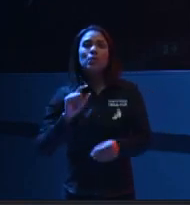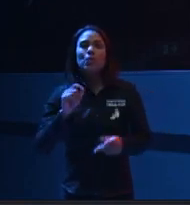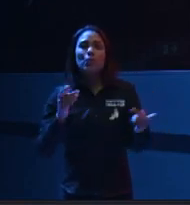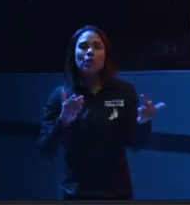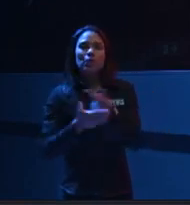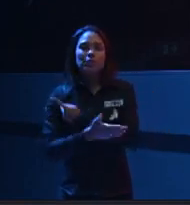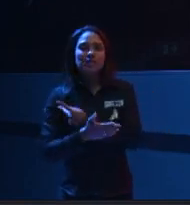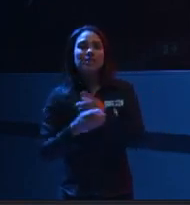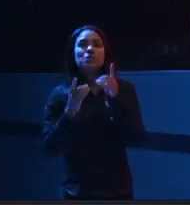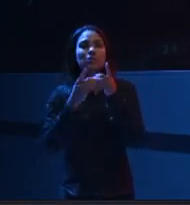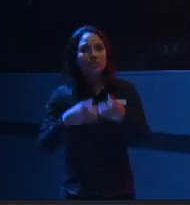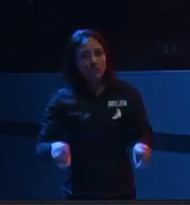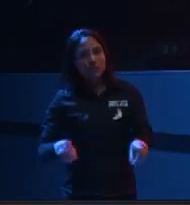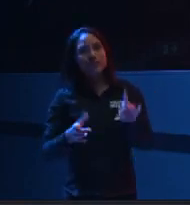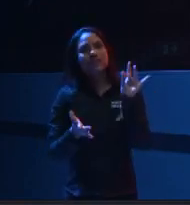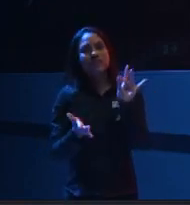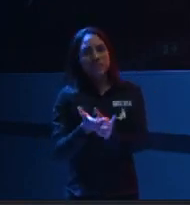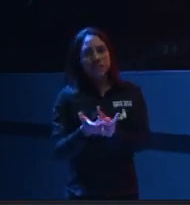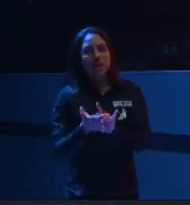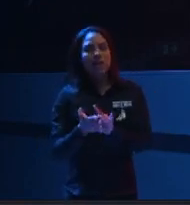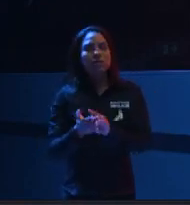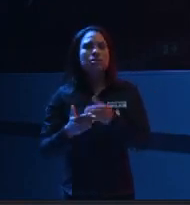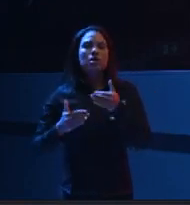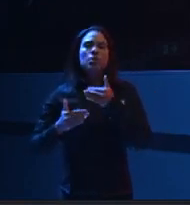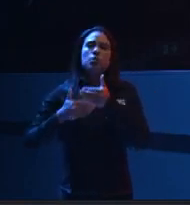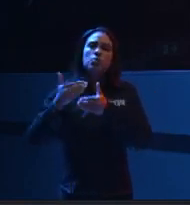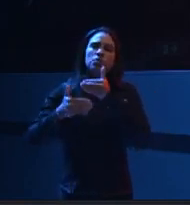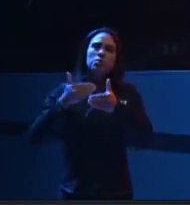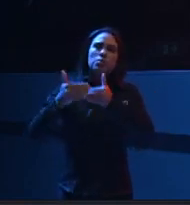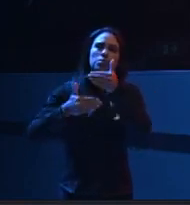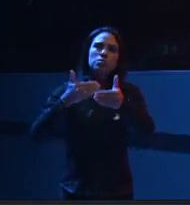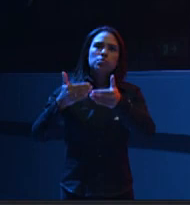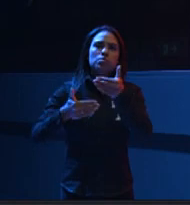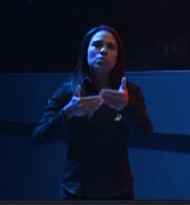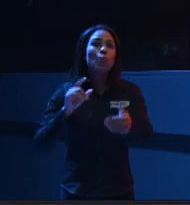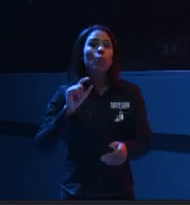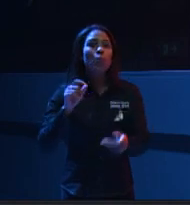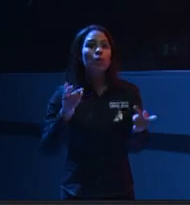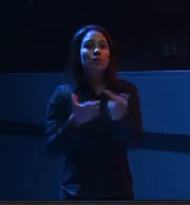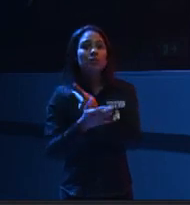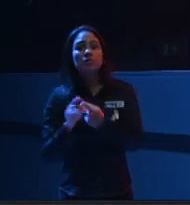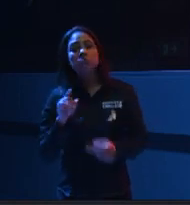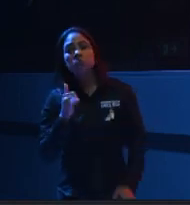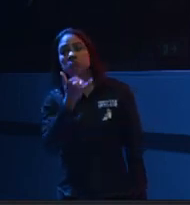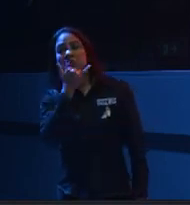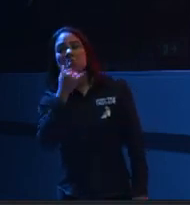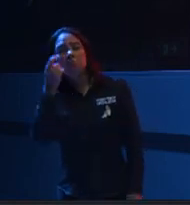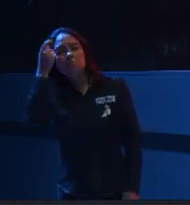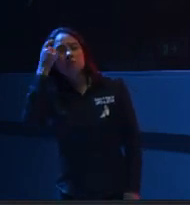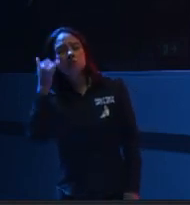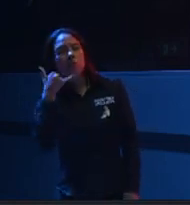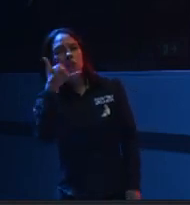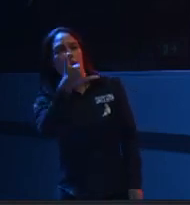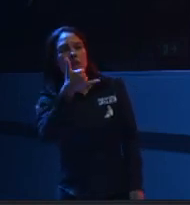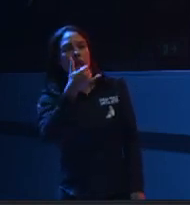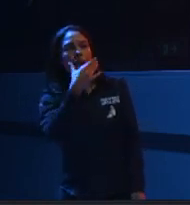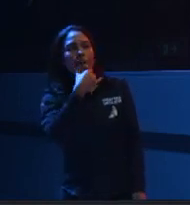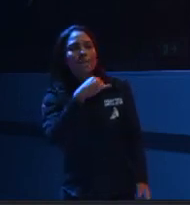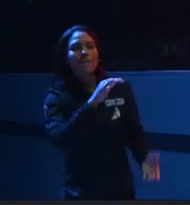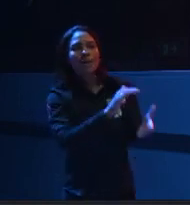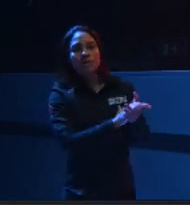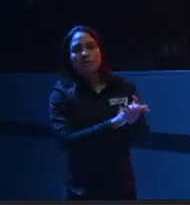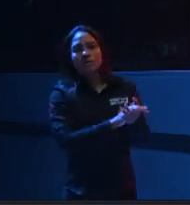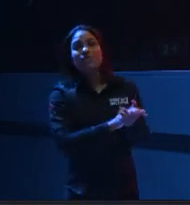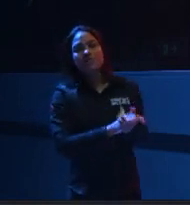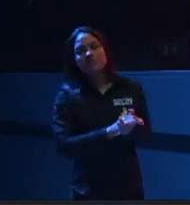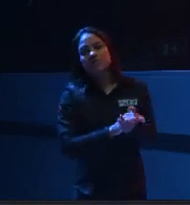ex-marido já tava ele agora em outra vida outro caminho e aquela moça agora desesperada que tinha jogado